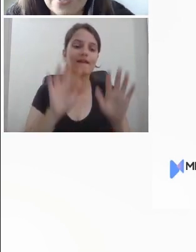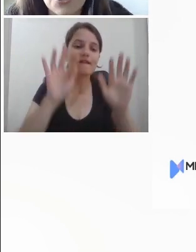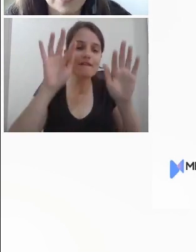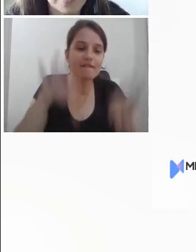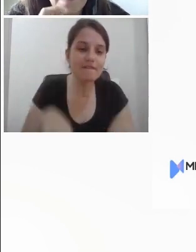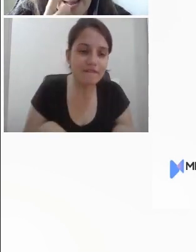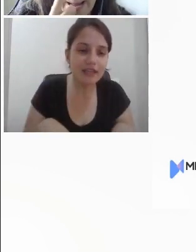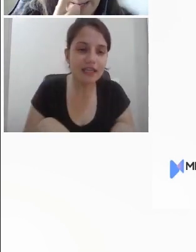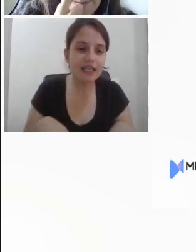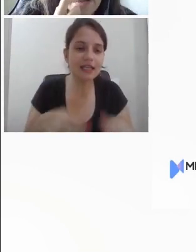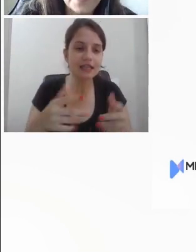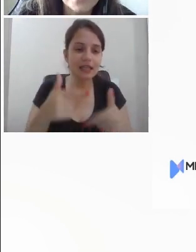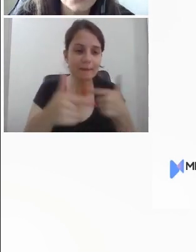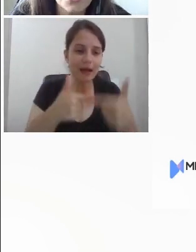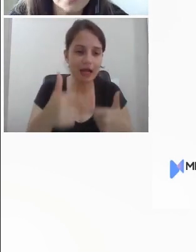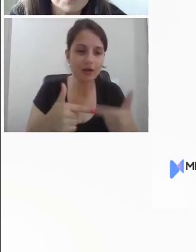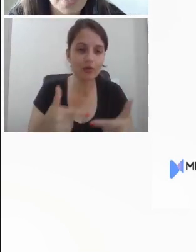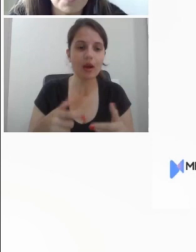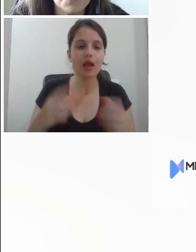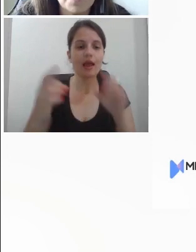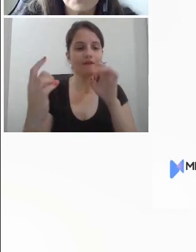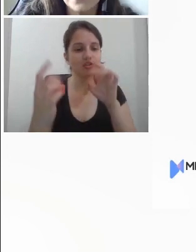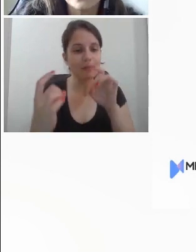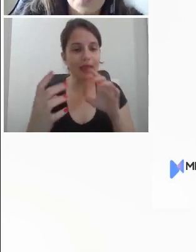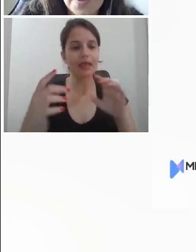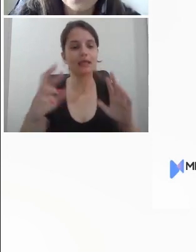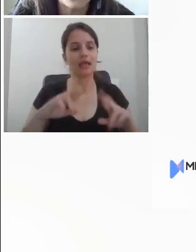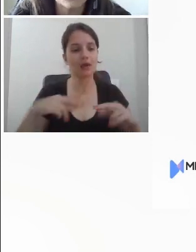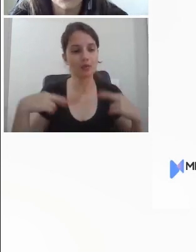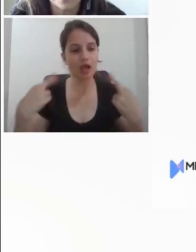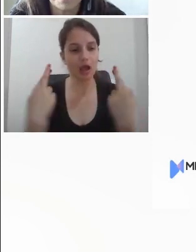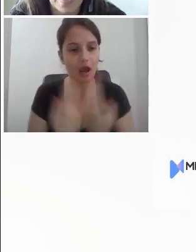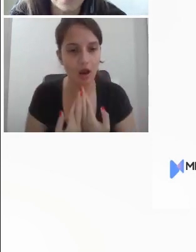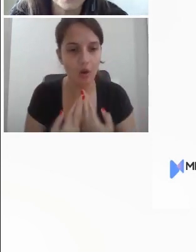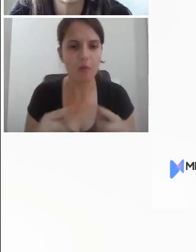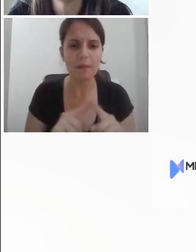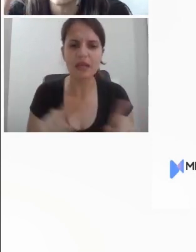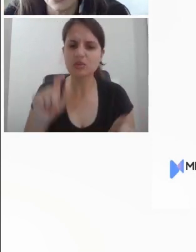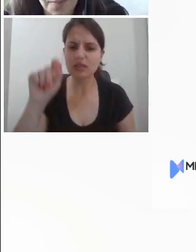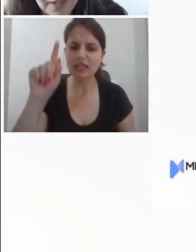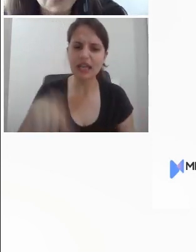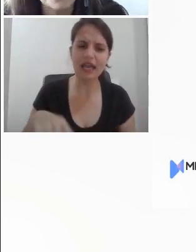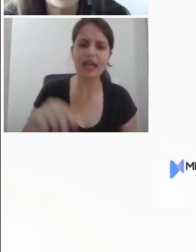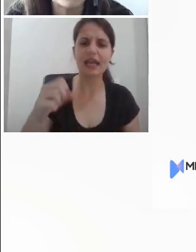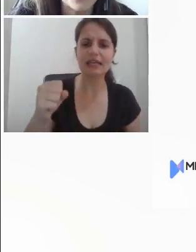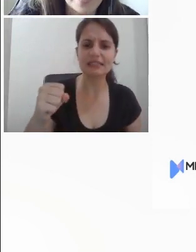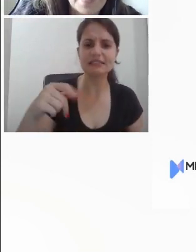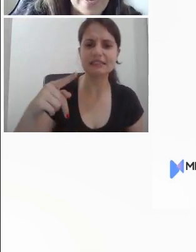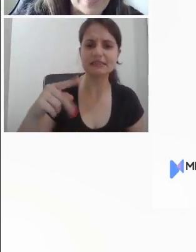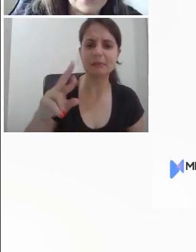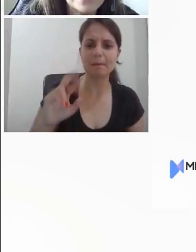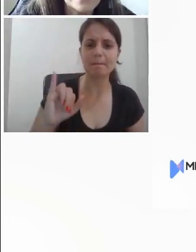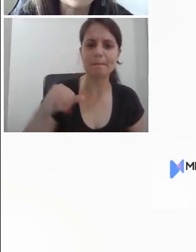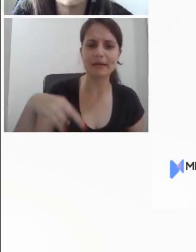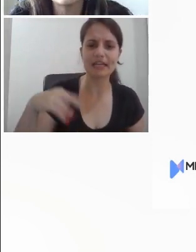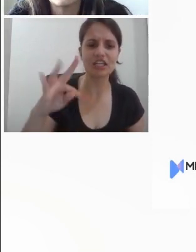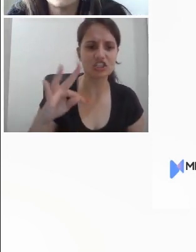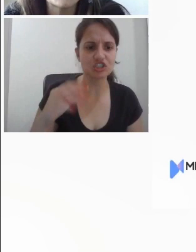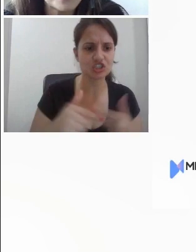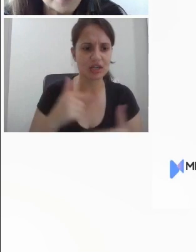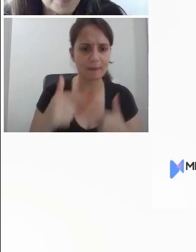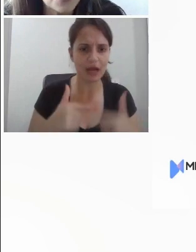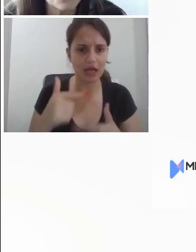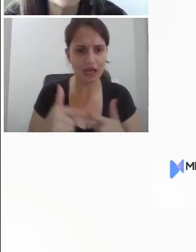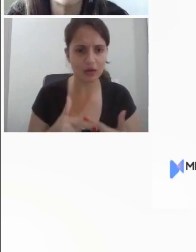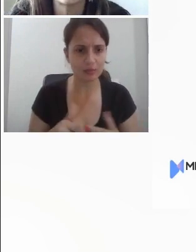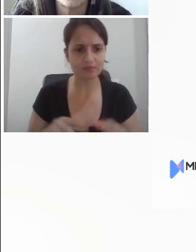Sprint de trabalho mas a gente ainda não sabe muito bem o que que é uma Sprint de trabalho mas a gente tá chamando de Sprint de trabalho a a gente